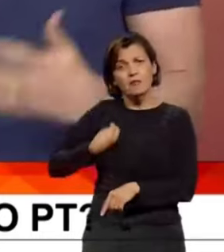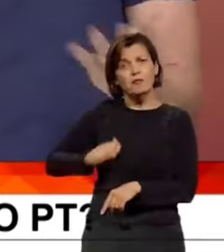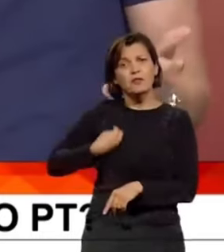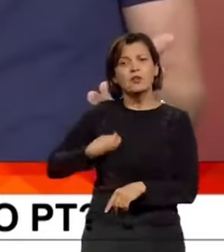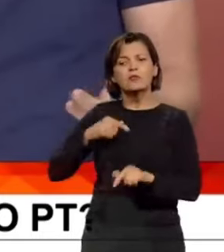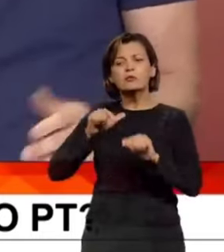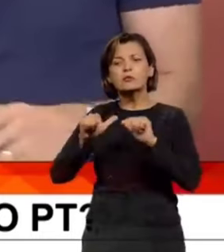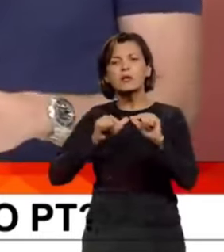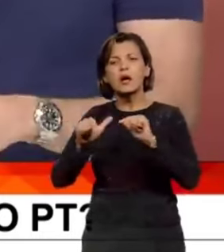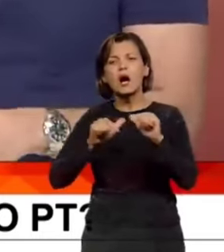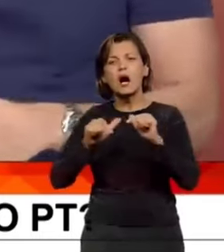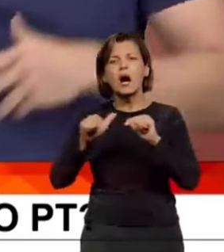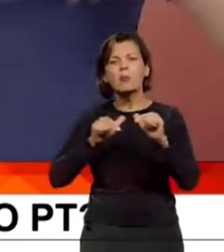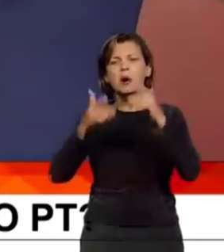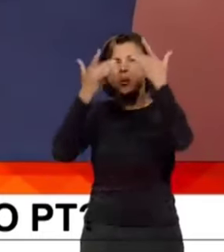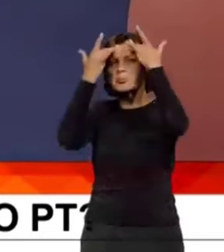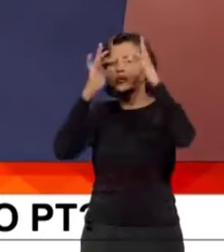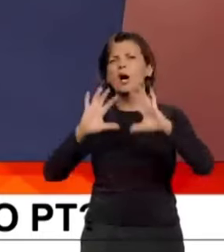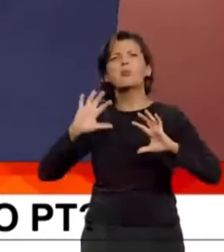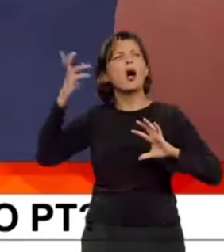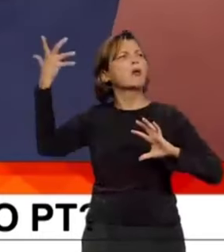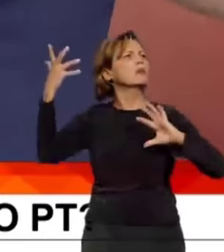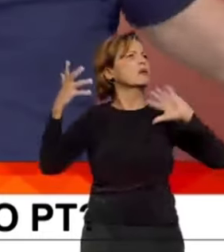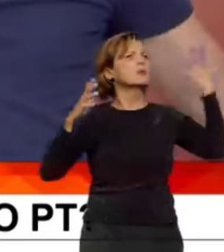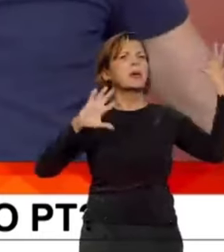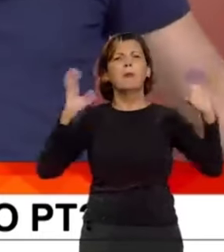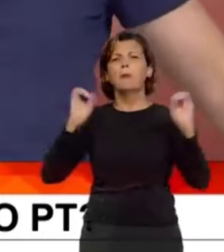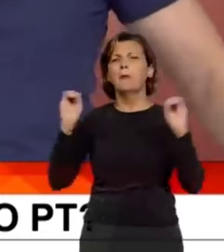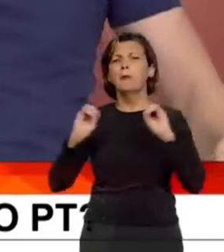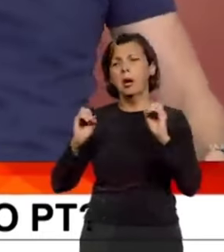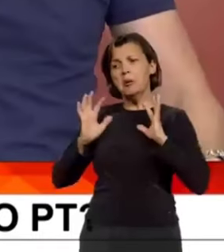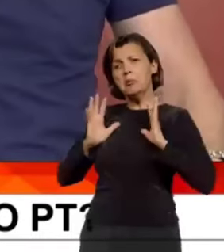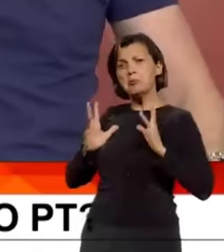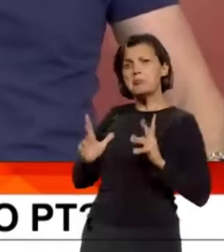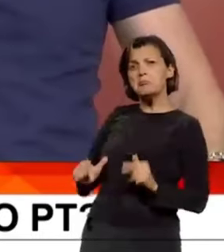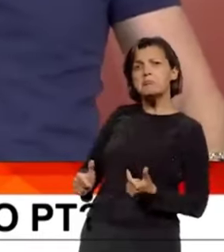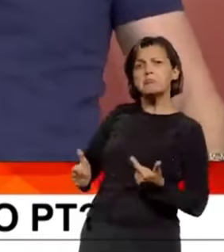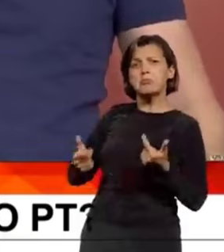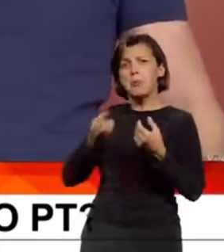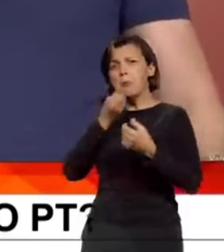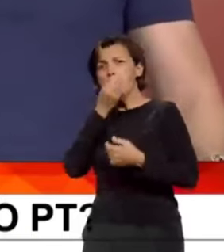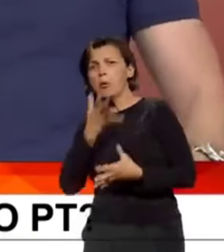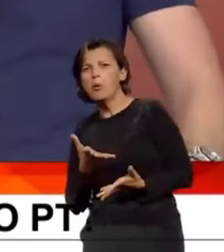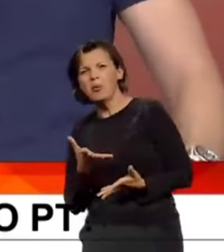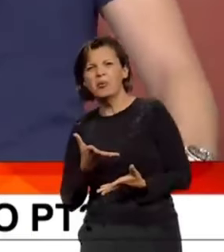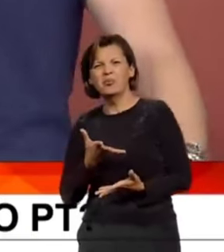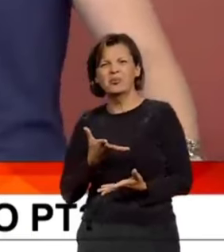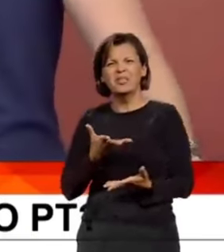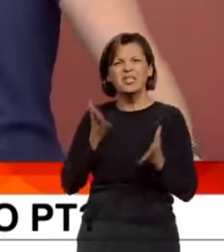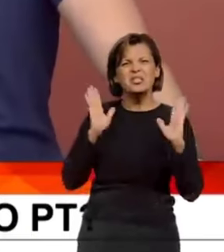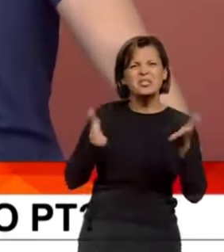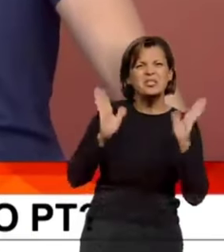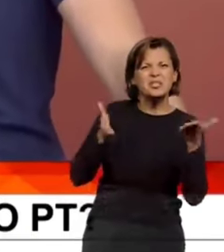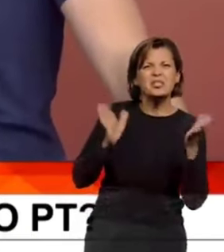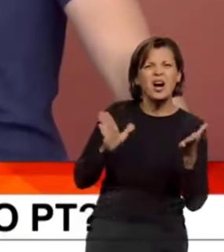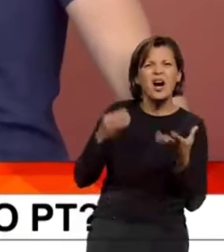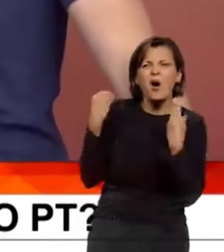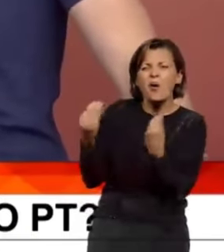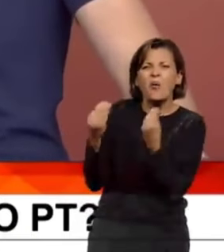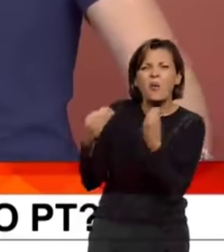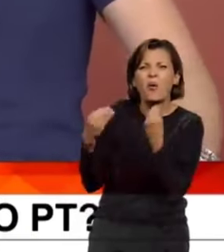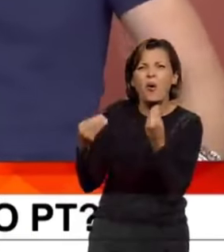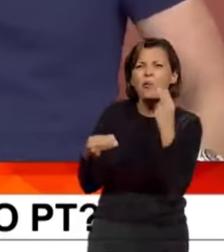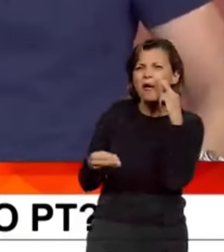parte da nacional do pros eu posso falar de longe o povo nem sabe o que que acontece no parte das vezes é um cara de boa-fé o nessa mas dói na alma